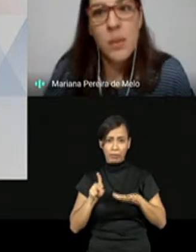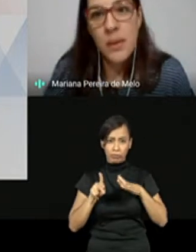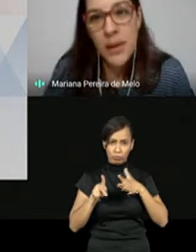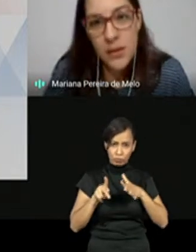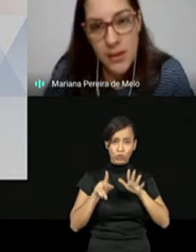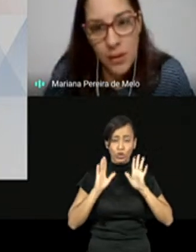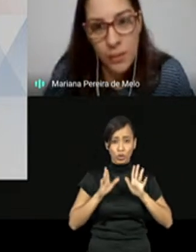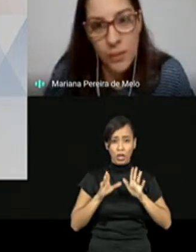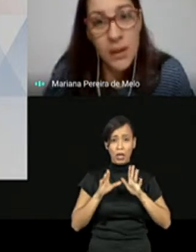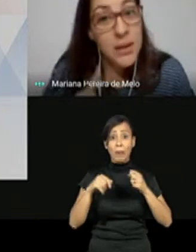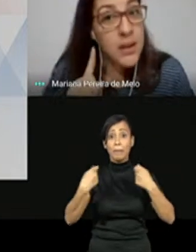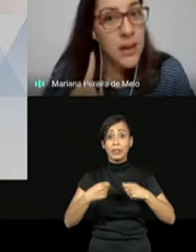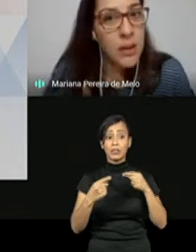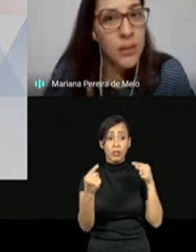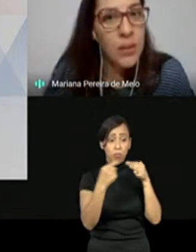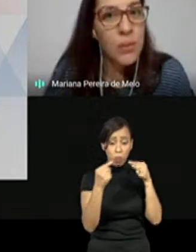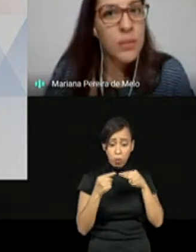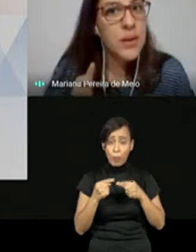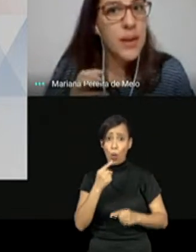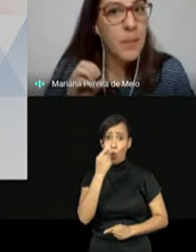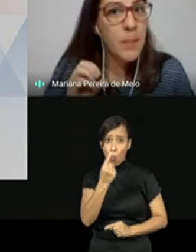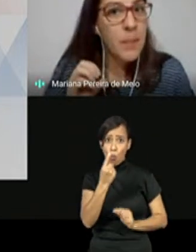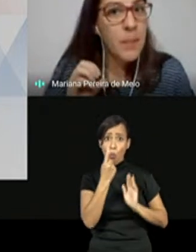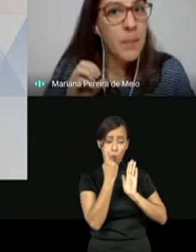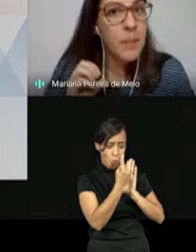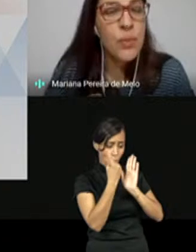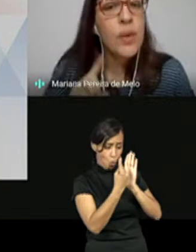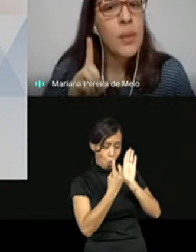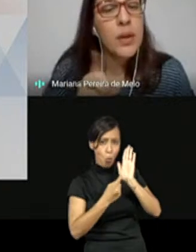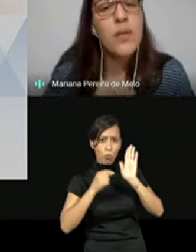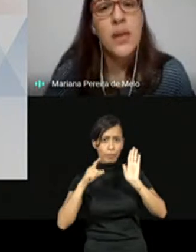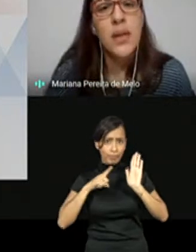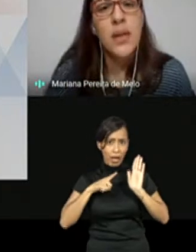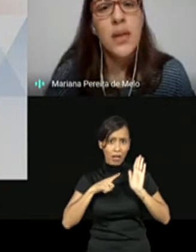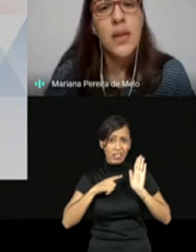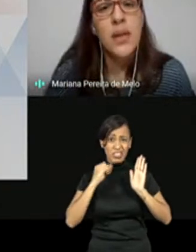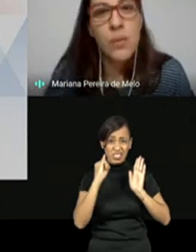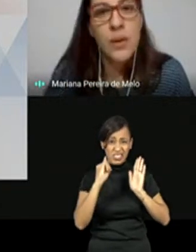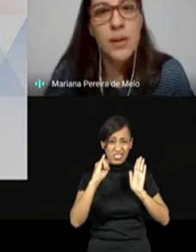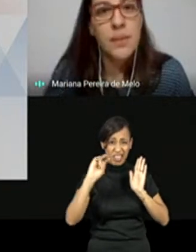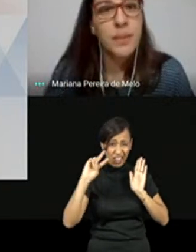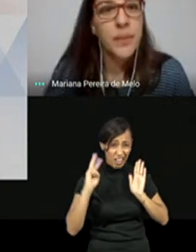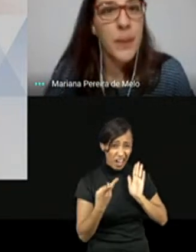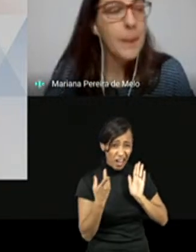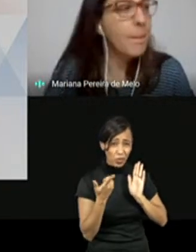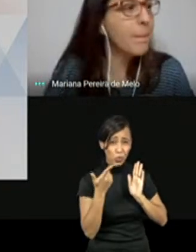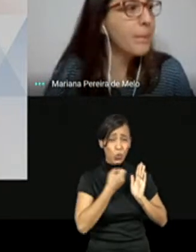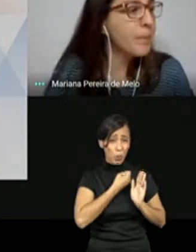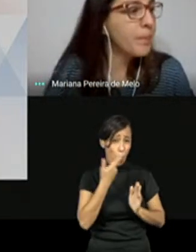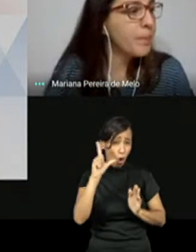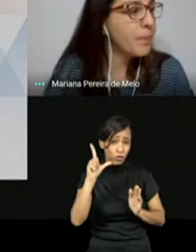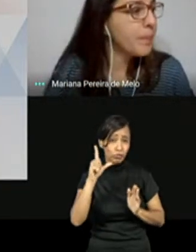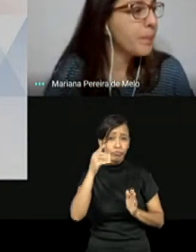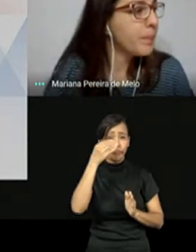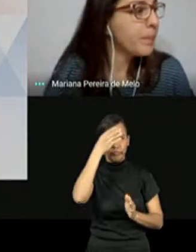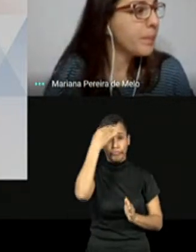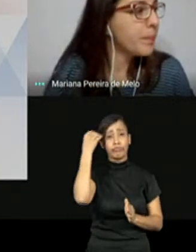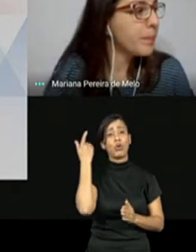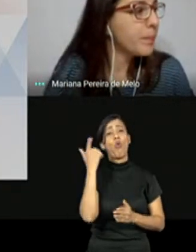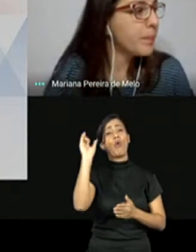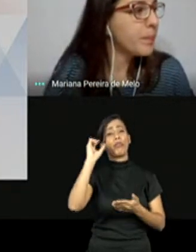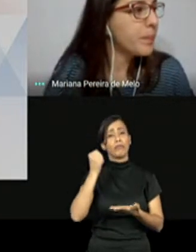as probabilidades dá 1. Se não der 1, se der menos de 1, é porque você está esquecendo alguma coisa, tá?